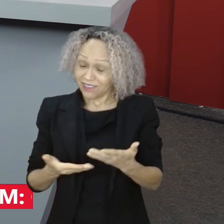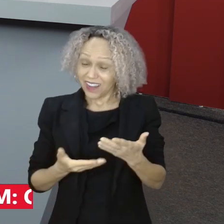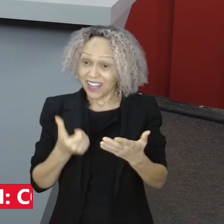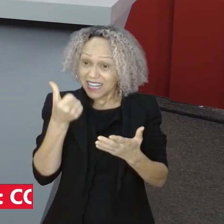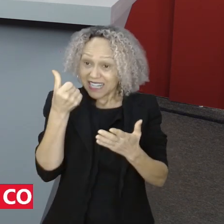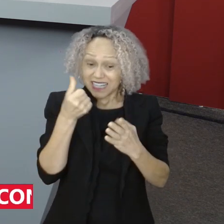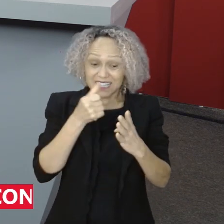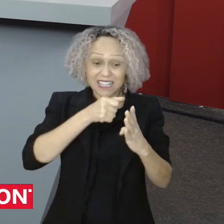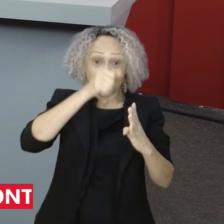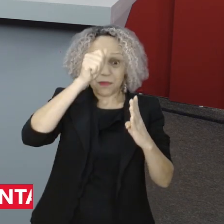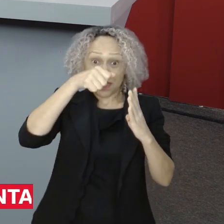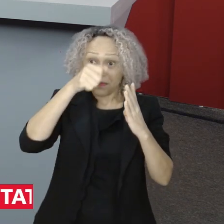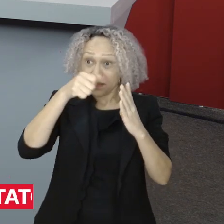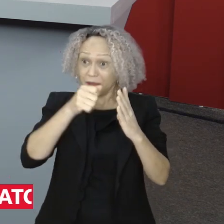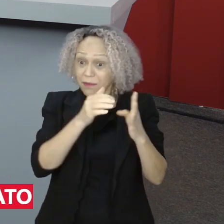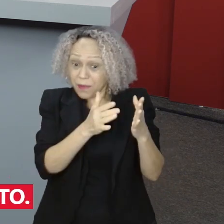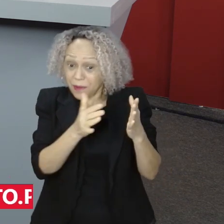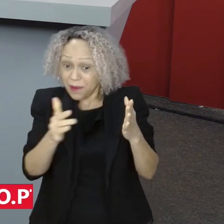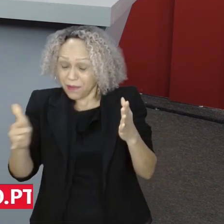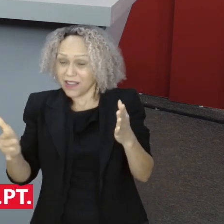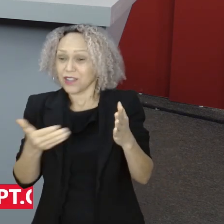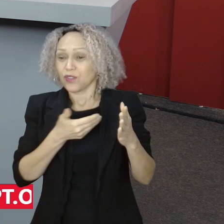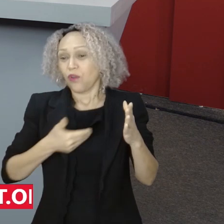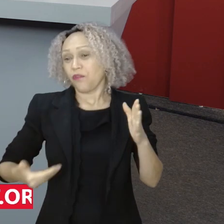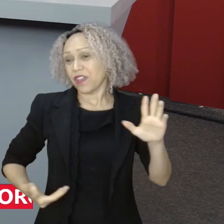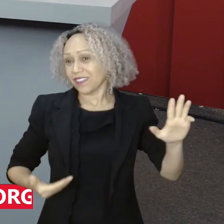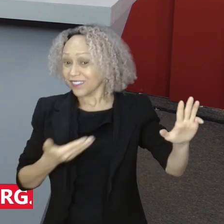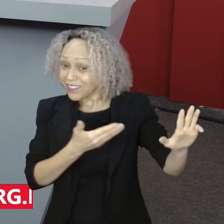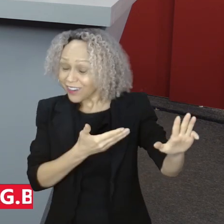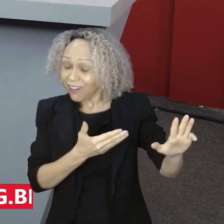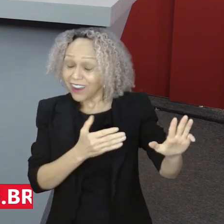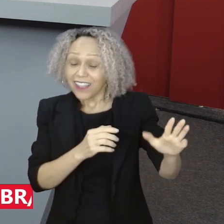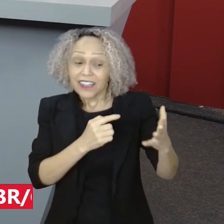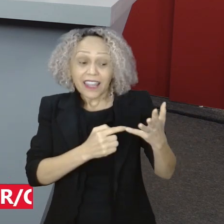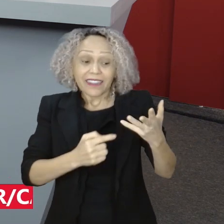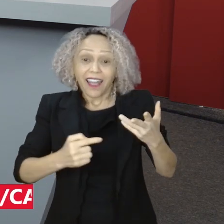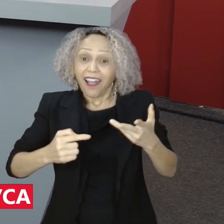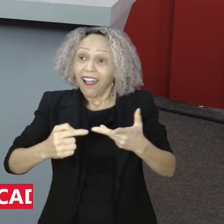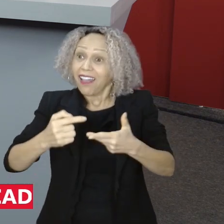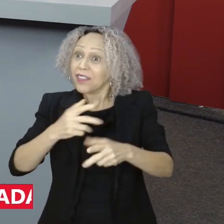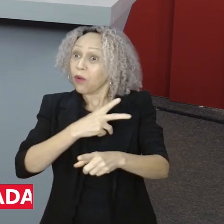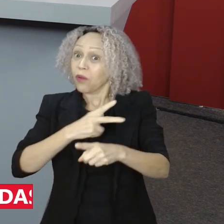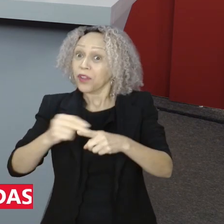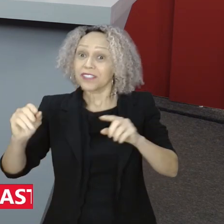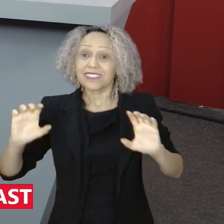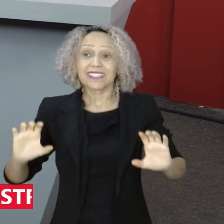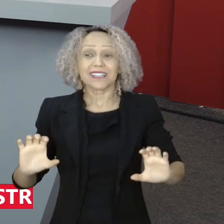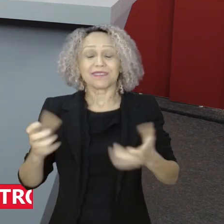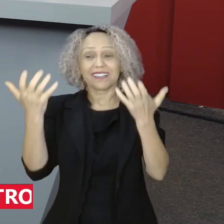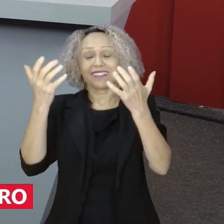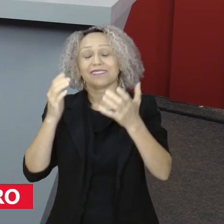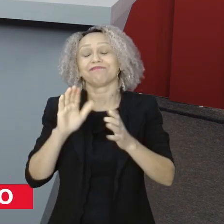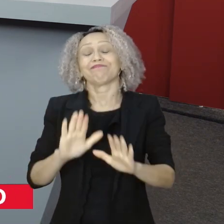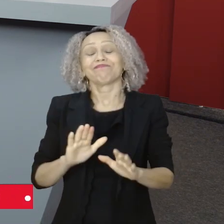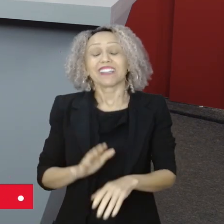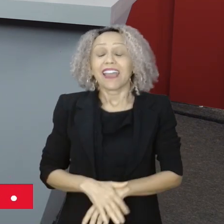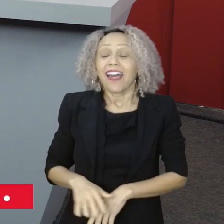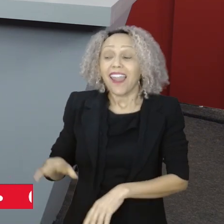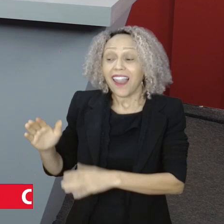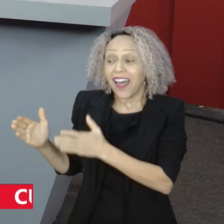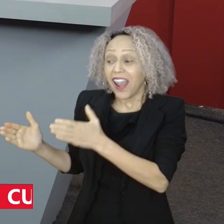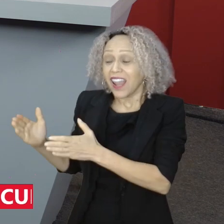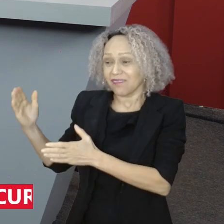conquistas na área cultural que a gente tem para celebrar, secretário. Justamente na área que foi um dos setores mais atingidos pela pandemia,